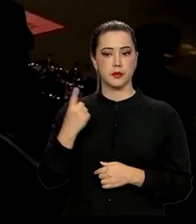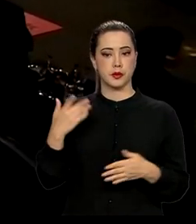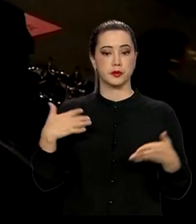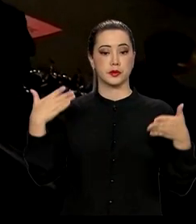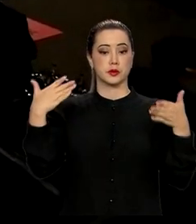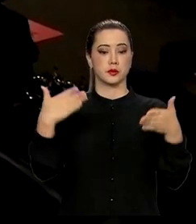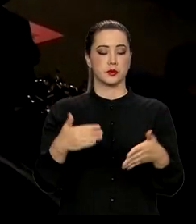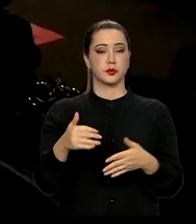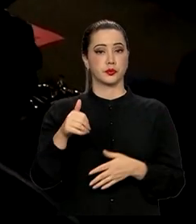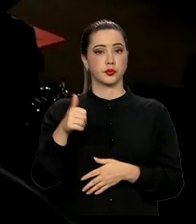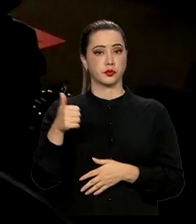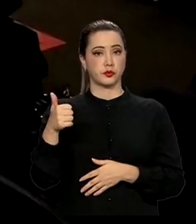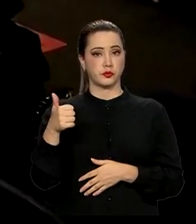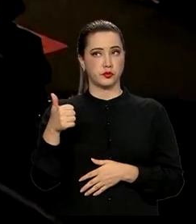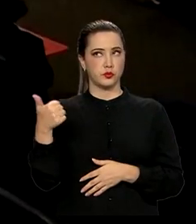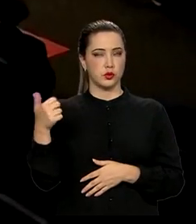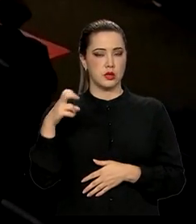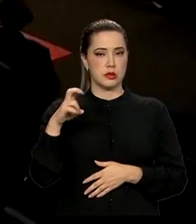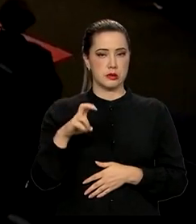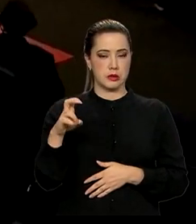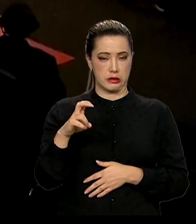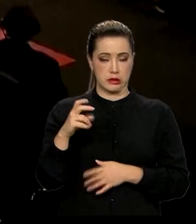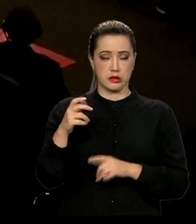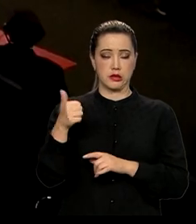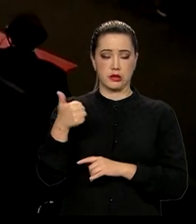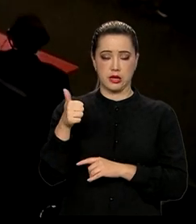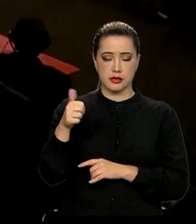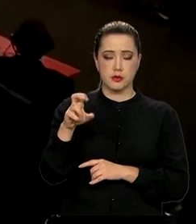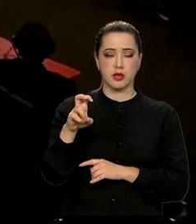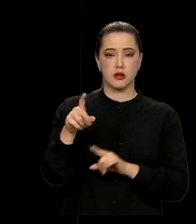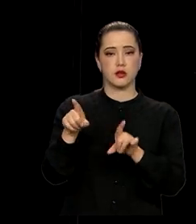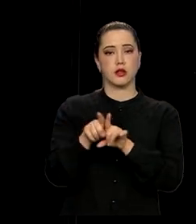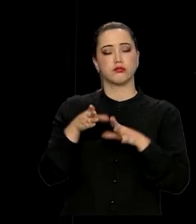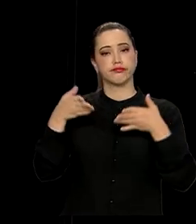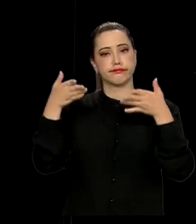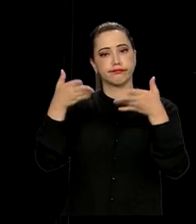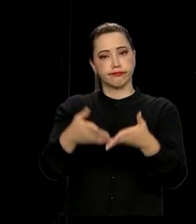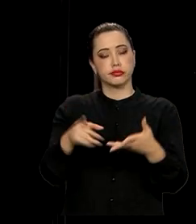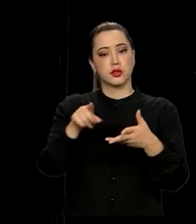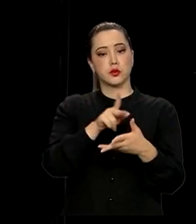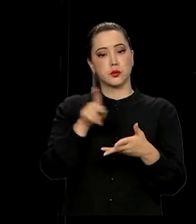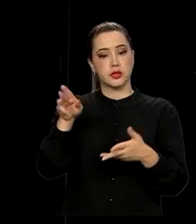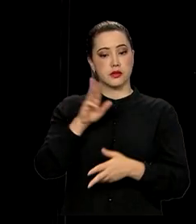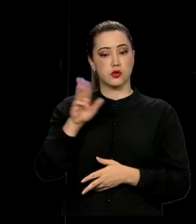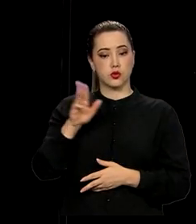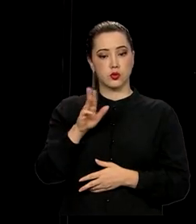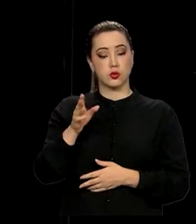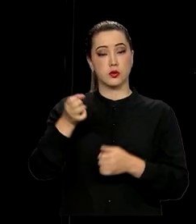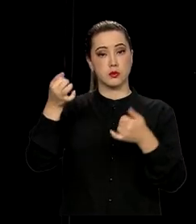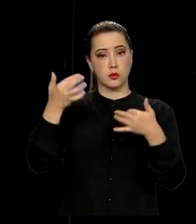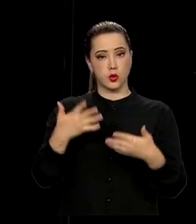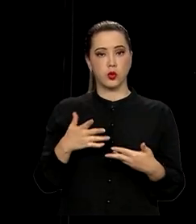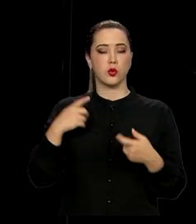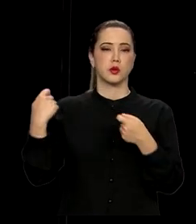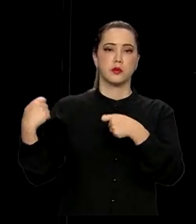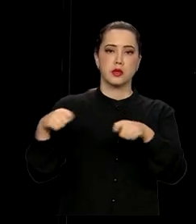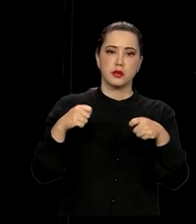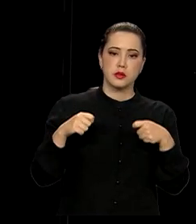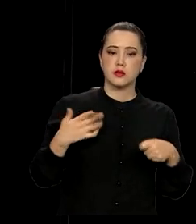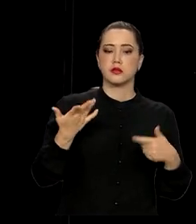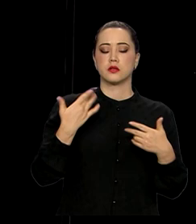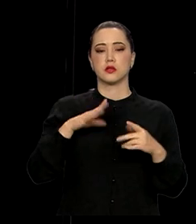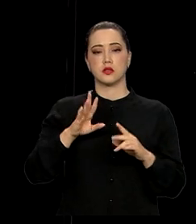na 15ª Cúpula do BRICS, em Joanesburgo, na África do Sul, o presidente Lula defendeu a adoção de uma unidade